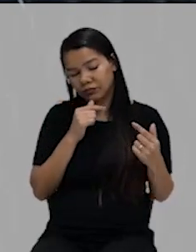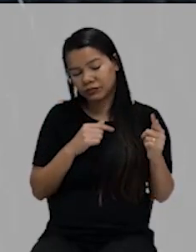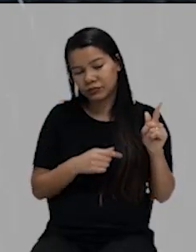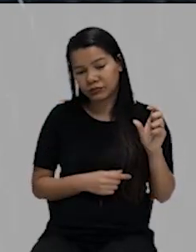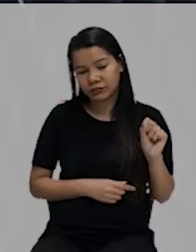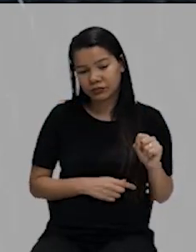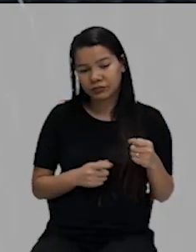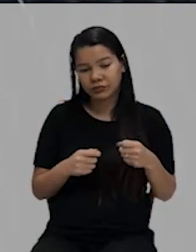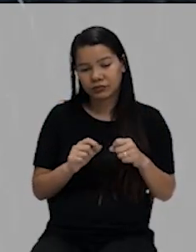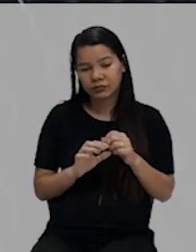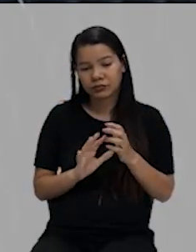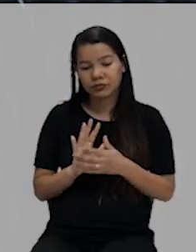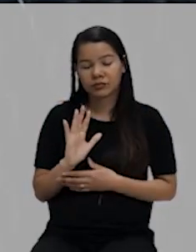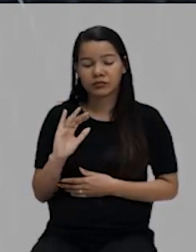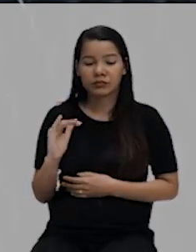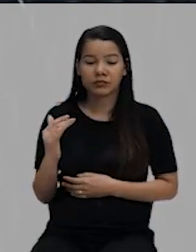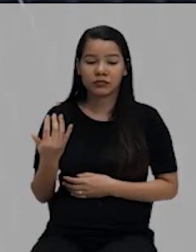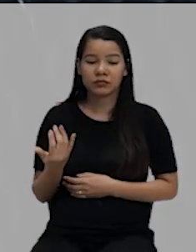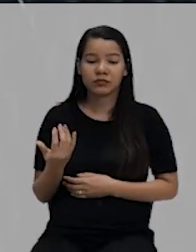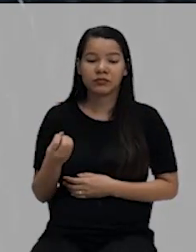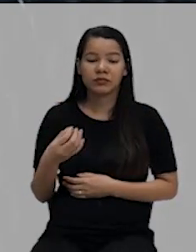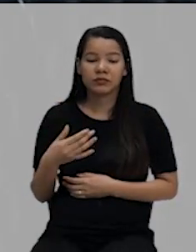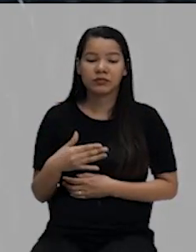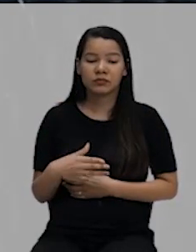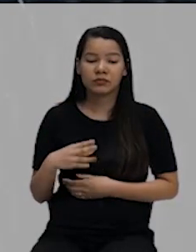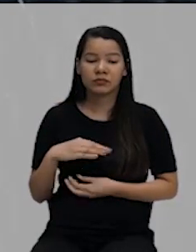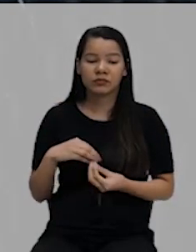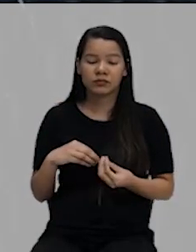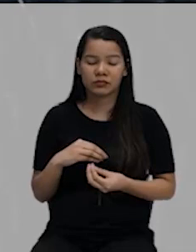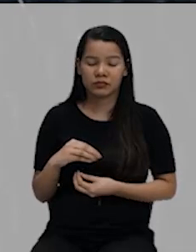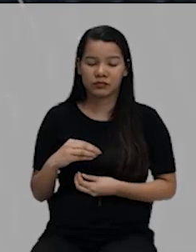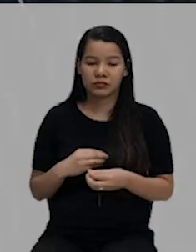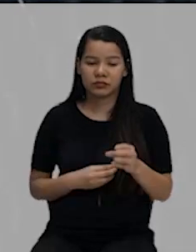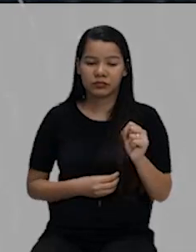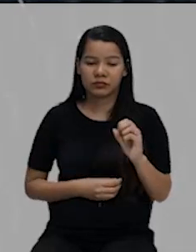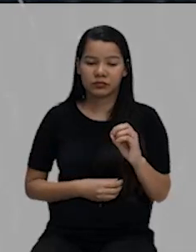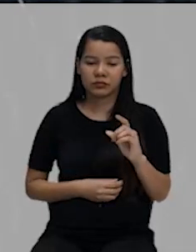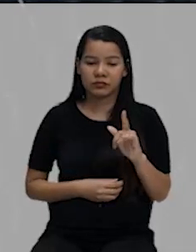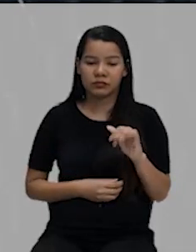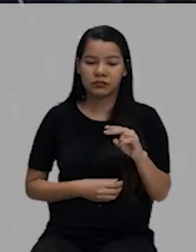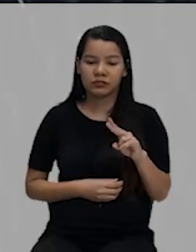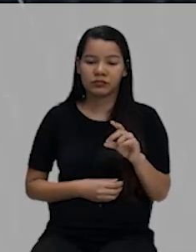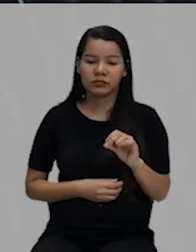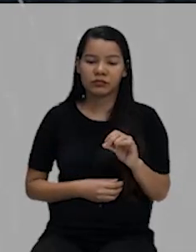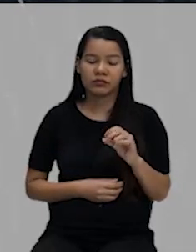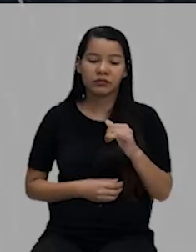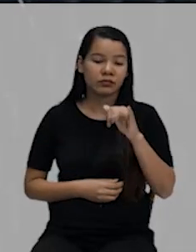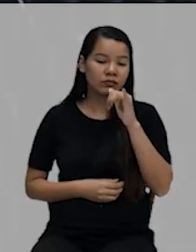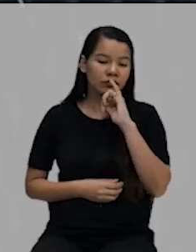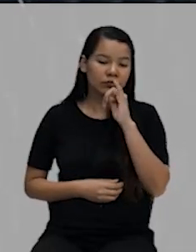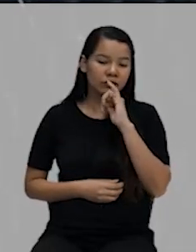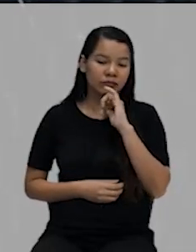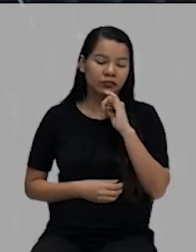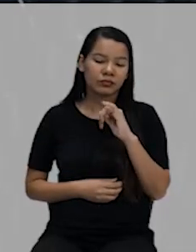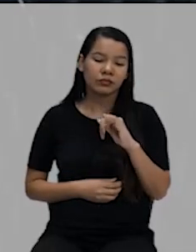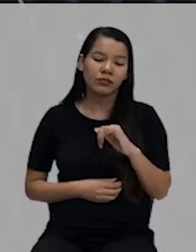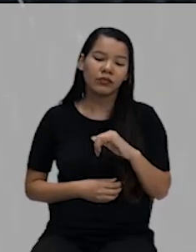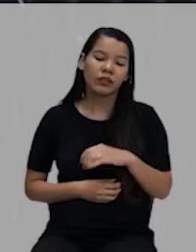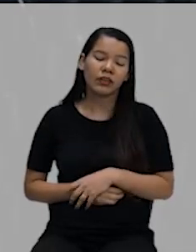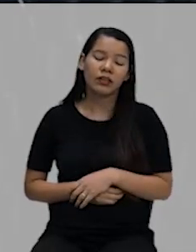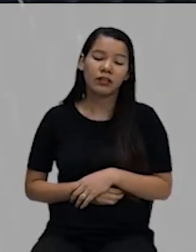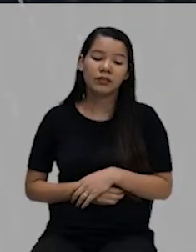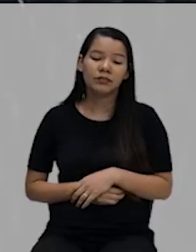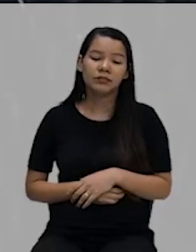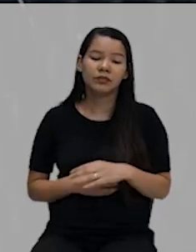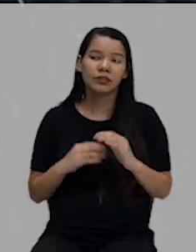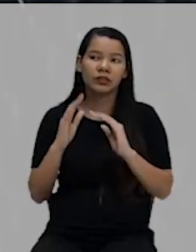de uma nova substância sólida. Por exemplo, né, o líquido de bateria de automóvel mais a calvigem,